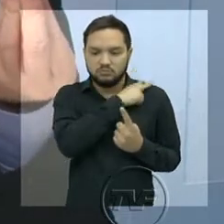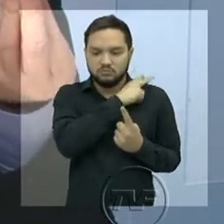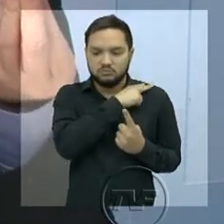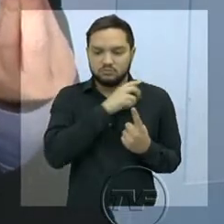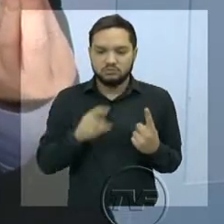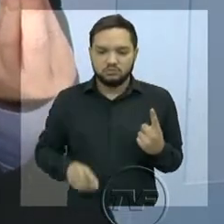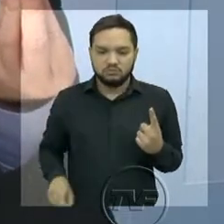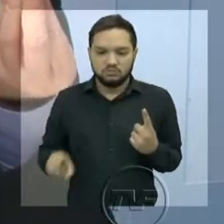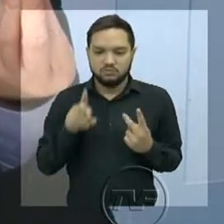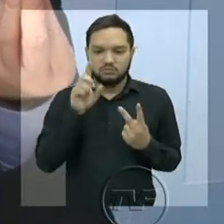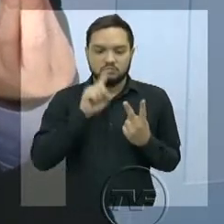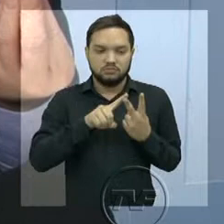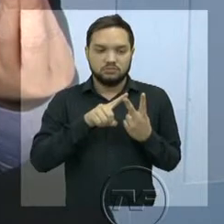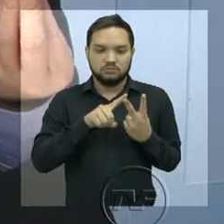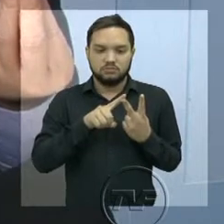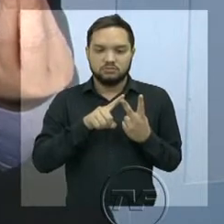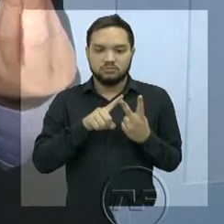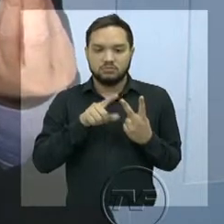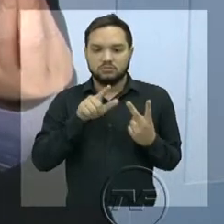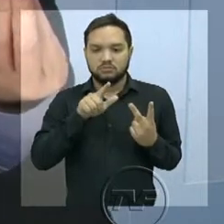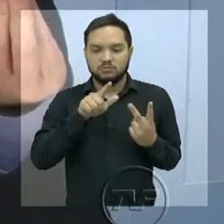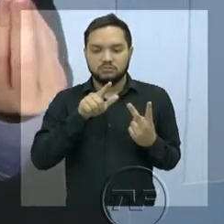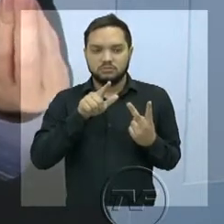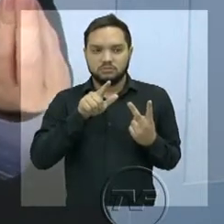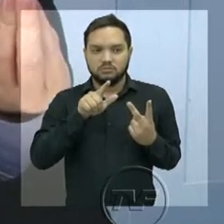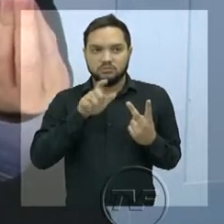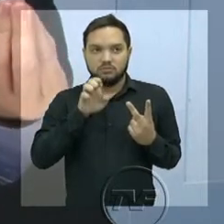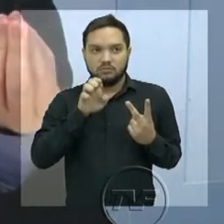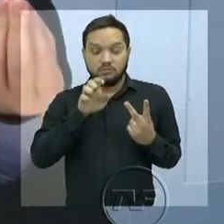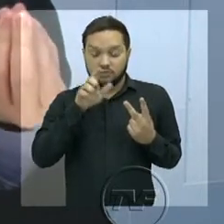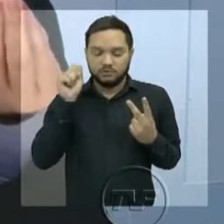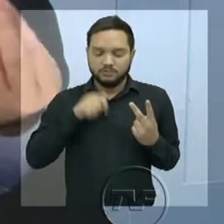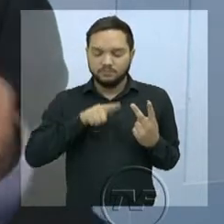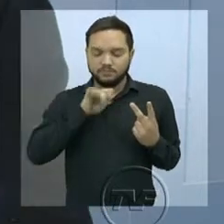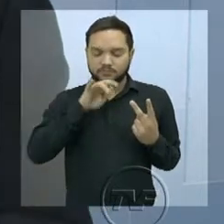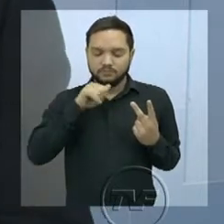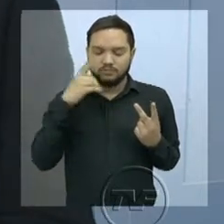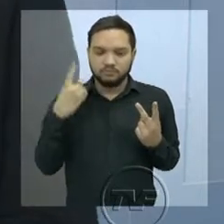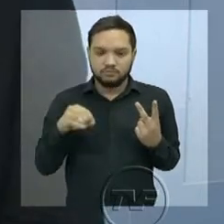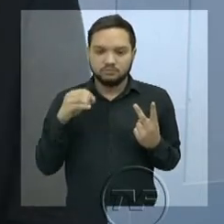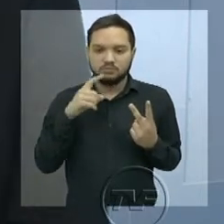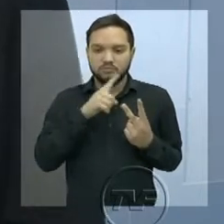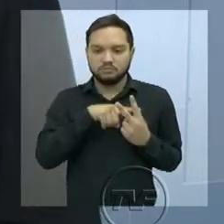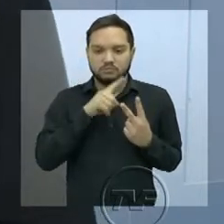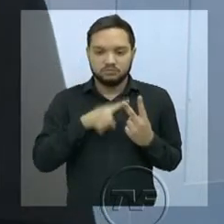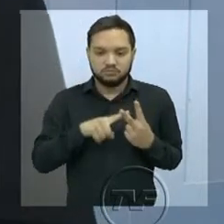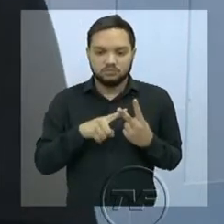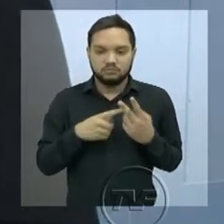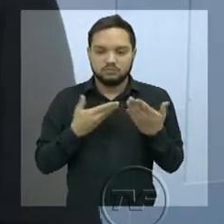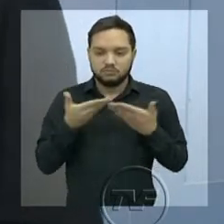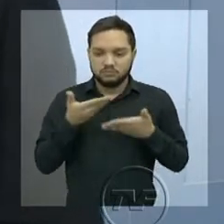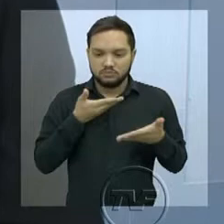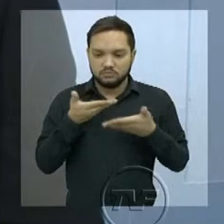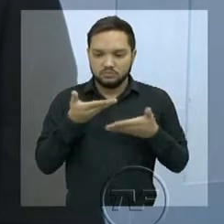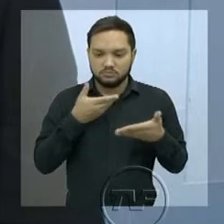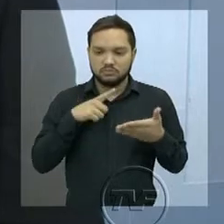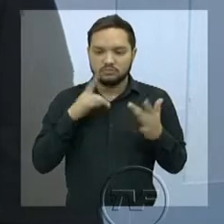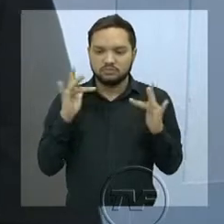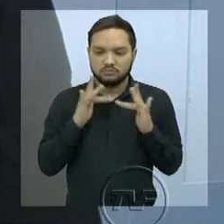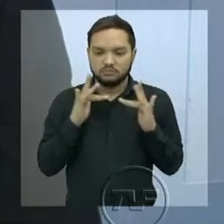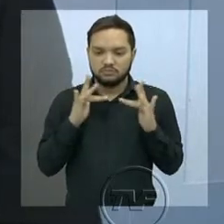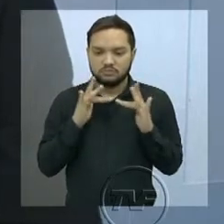federal, e Luiz Eduardo Girão, que se elegeu pelo PROS, mas foi para o Podemos, estão afunilando as relações